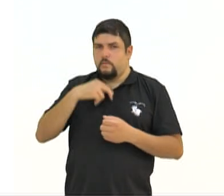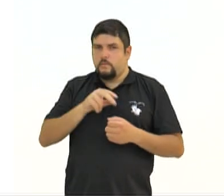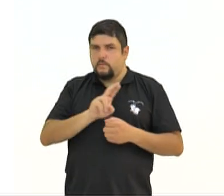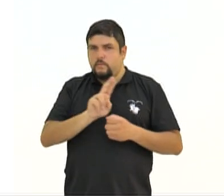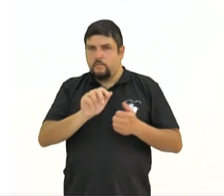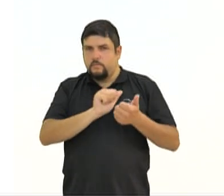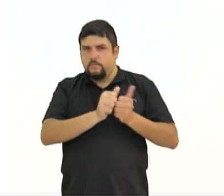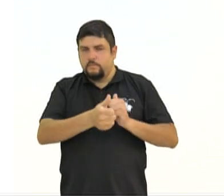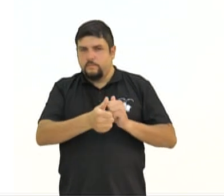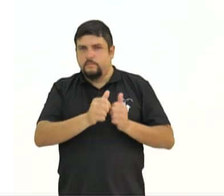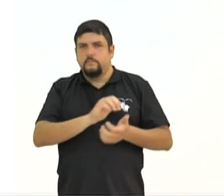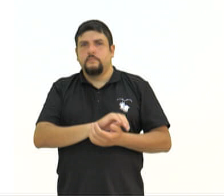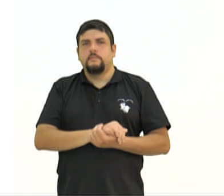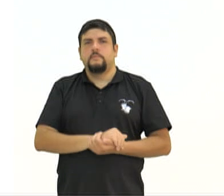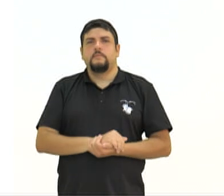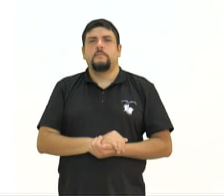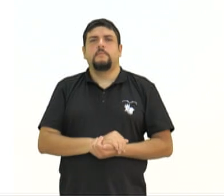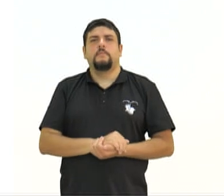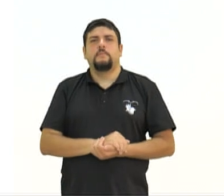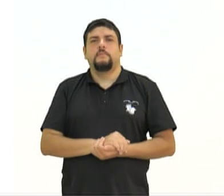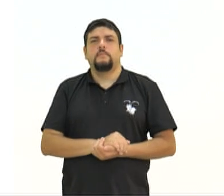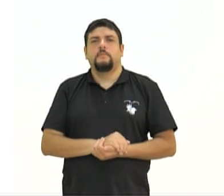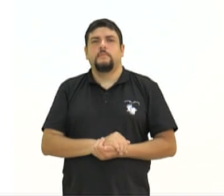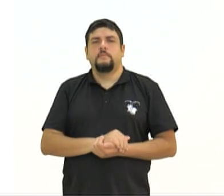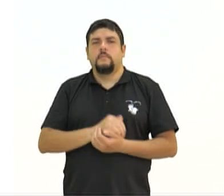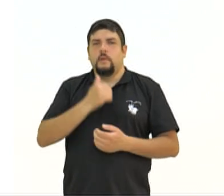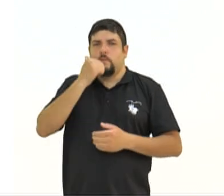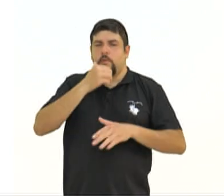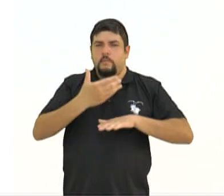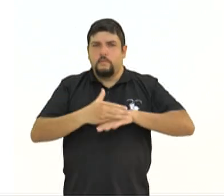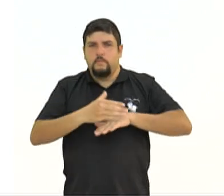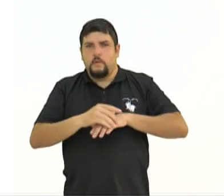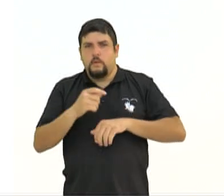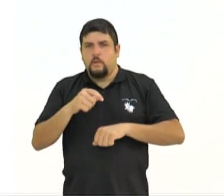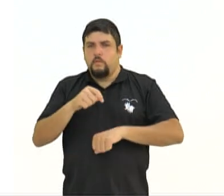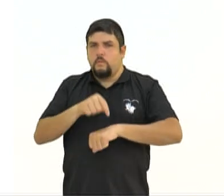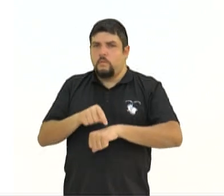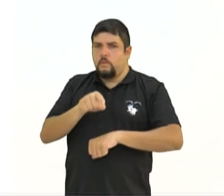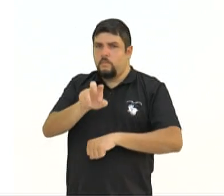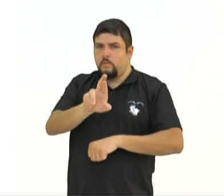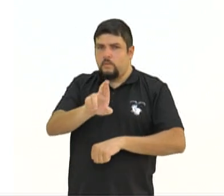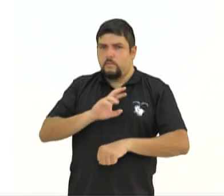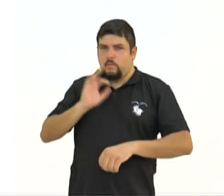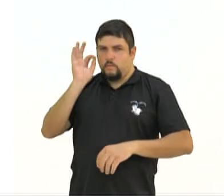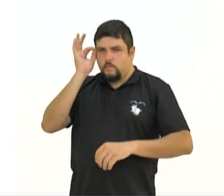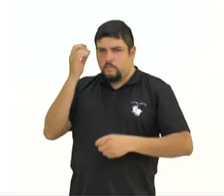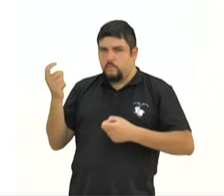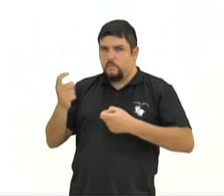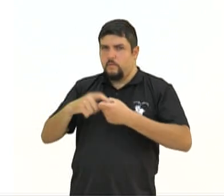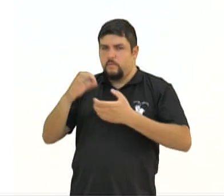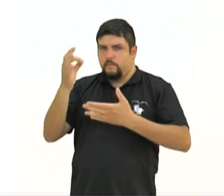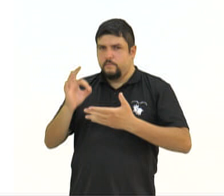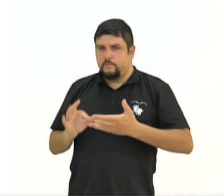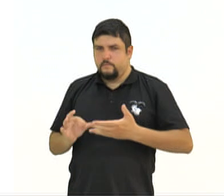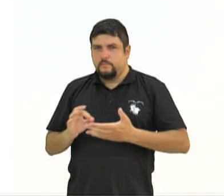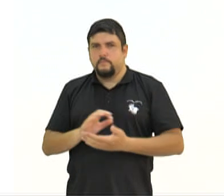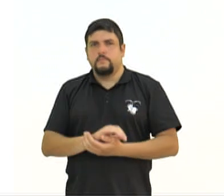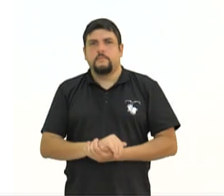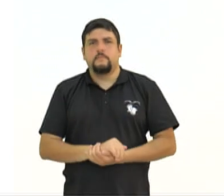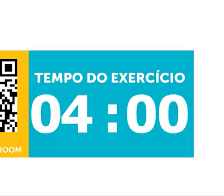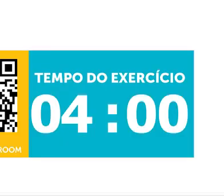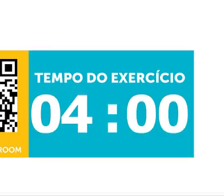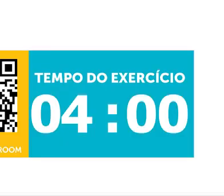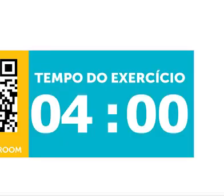La mujer practica. Coloca o nome do esporte. Um tempinho para você responder e já voltamos para corrigir a questão, bien?